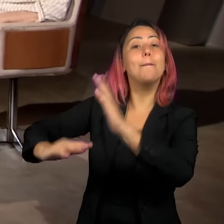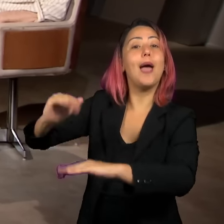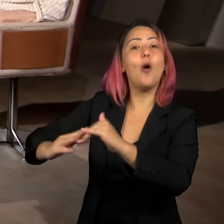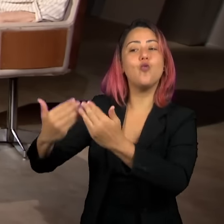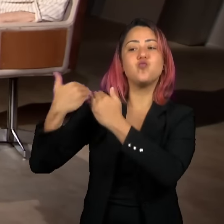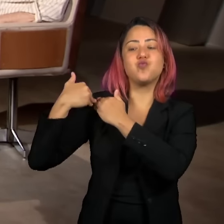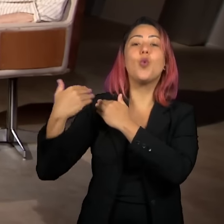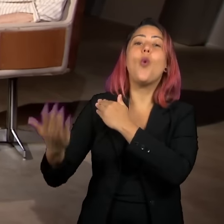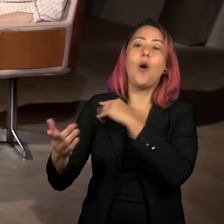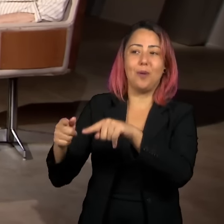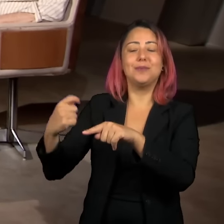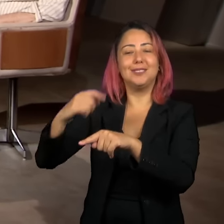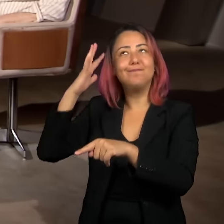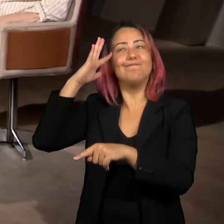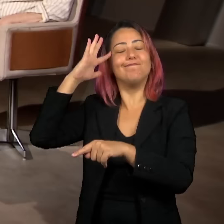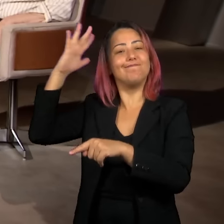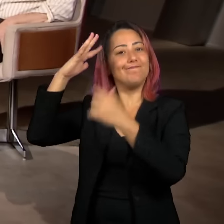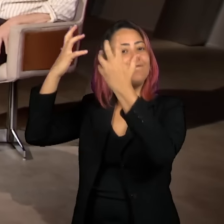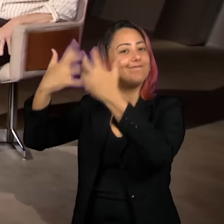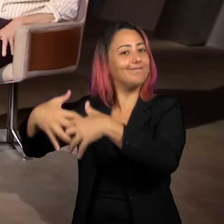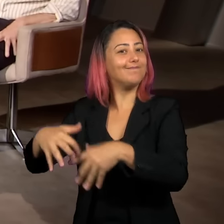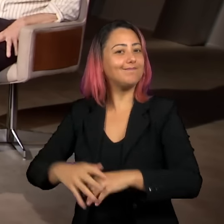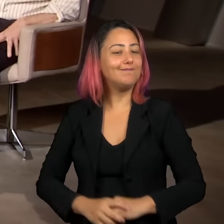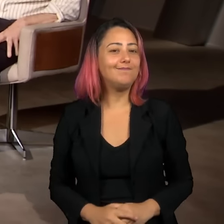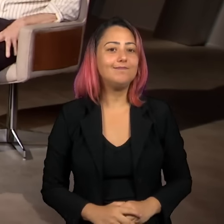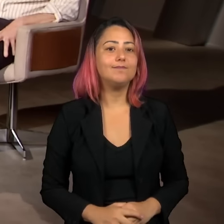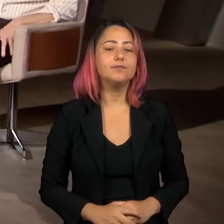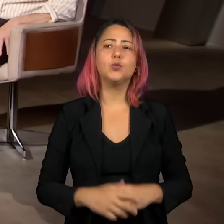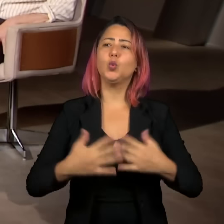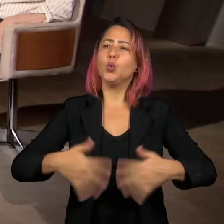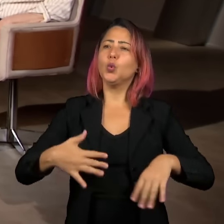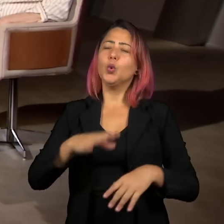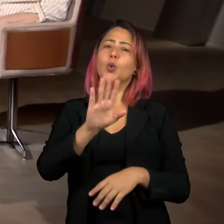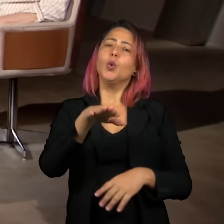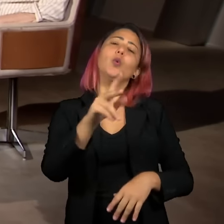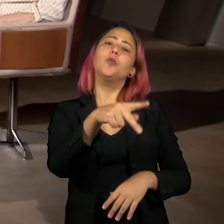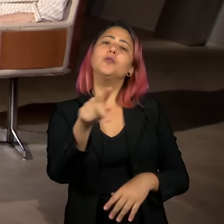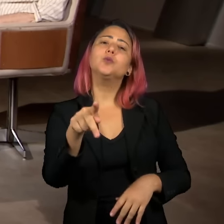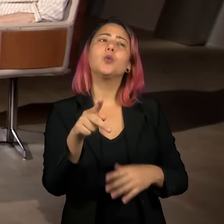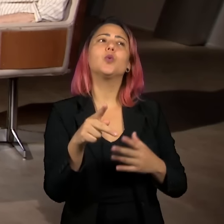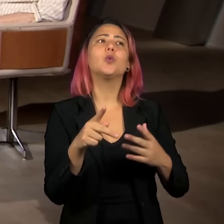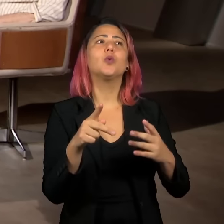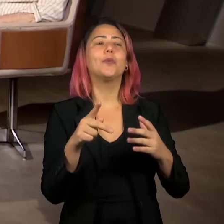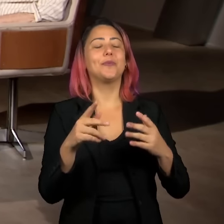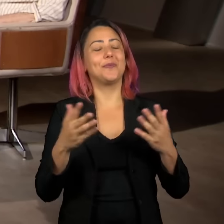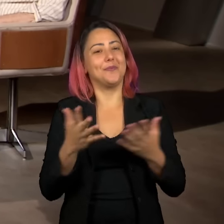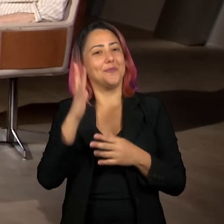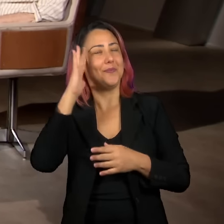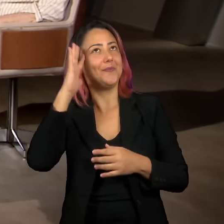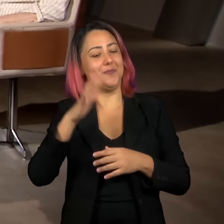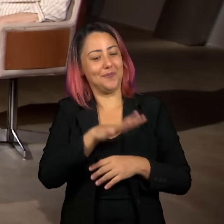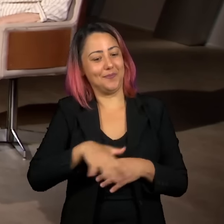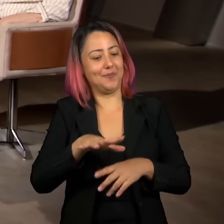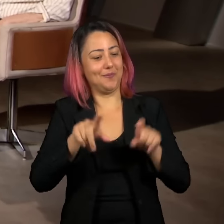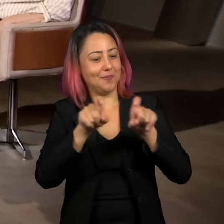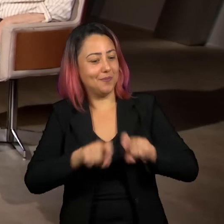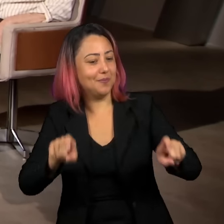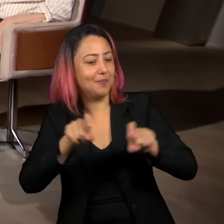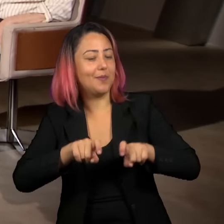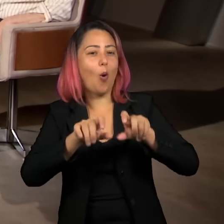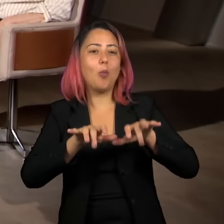parceria muito bem Professor Ah foi um trabalho muito forte da da soci Brasil de computação né em conjunto com outras entidades